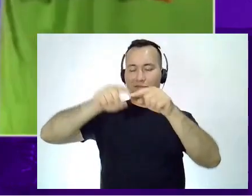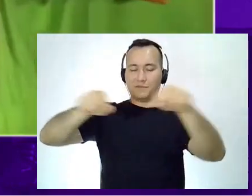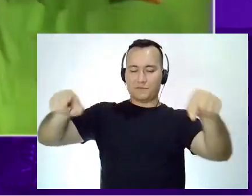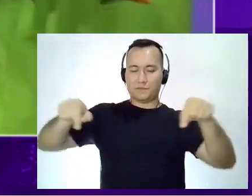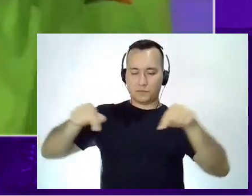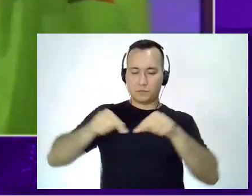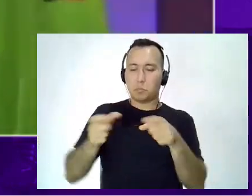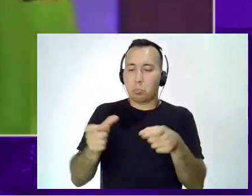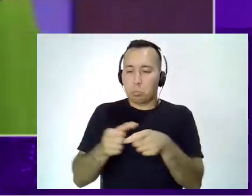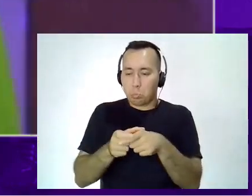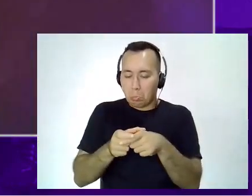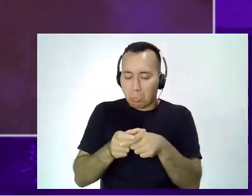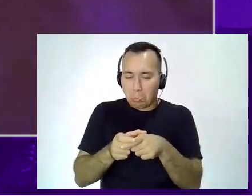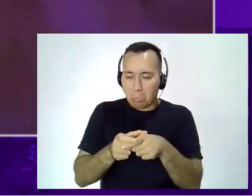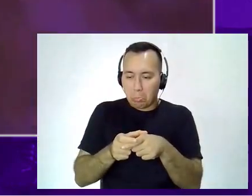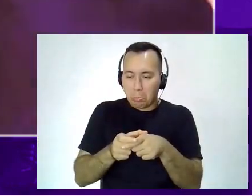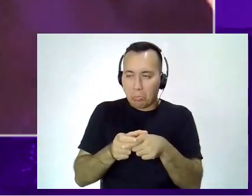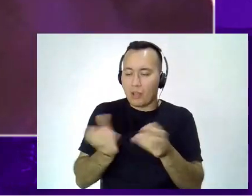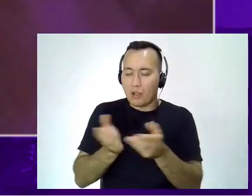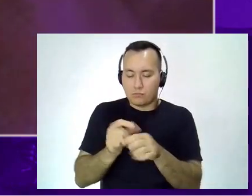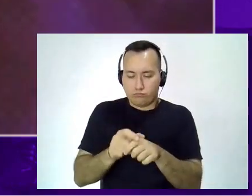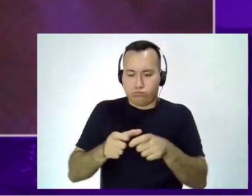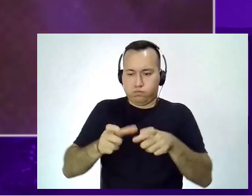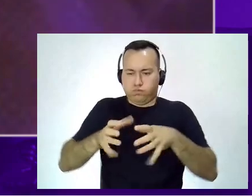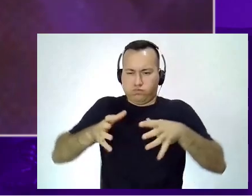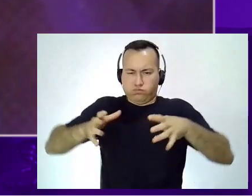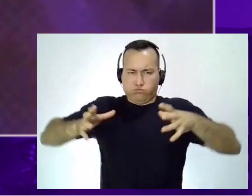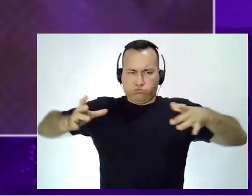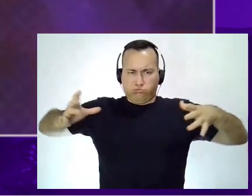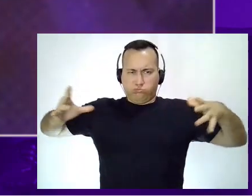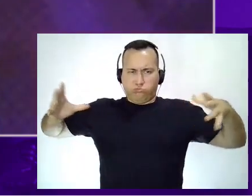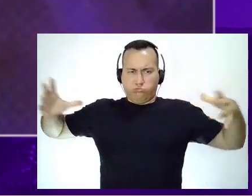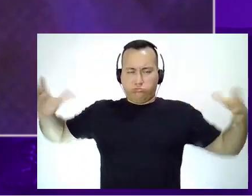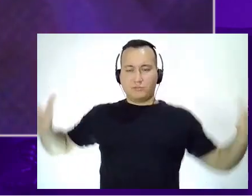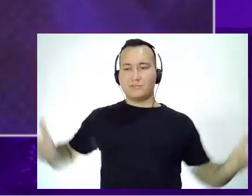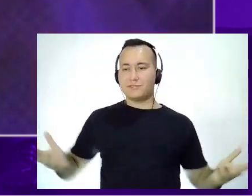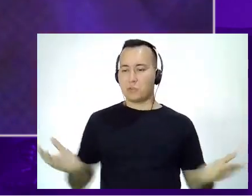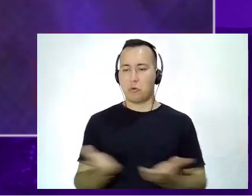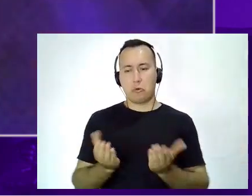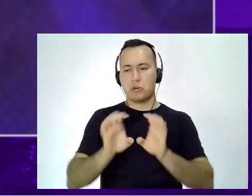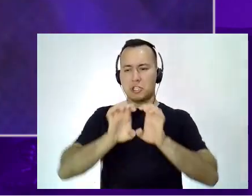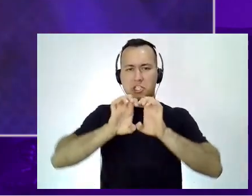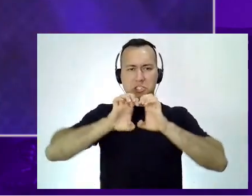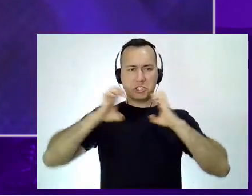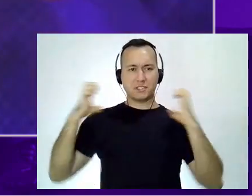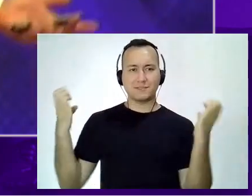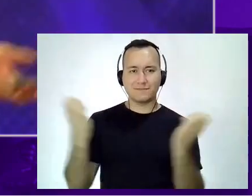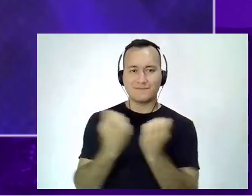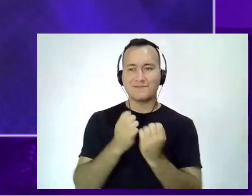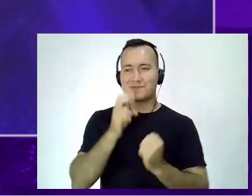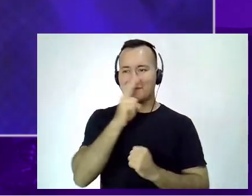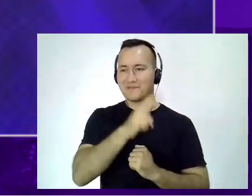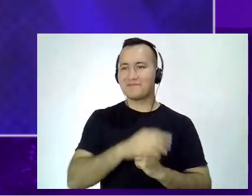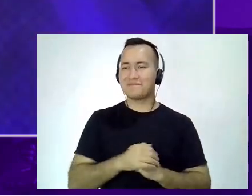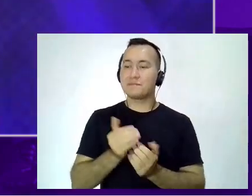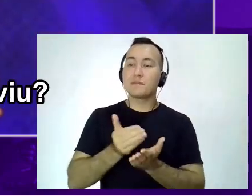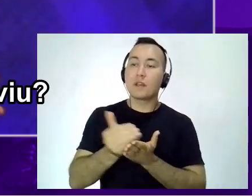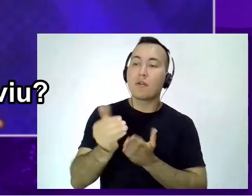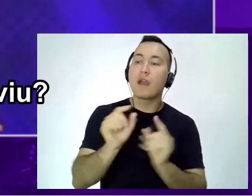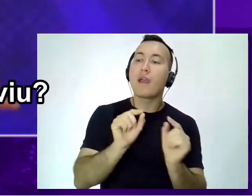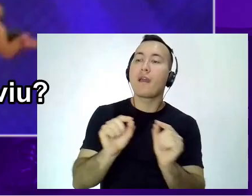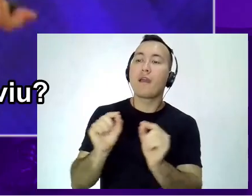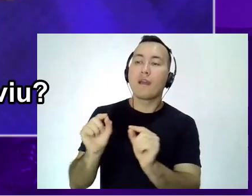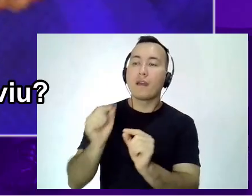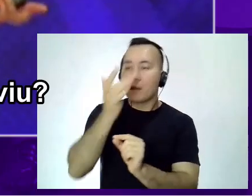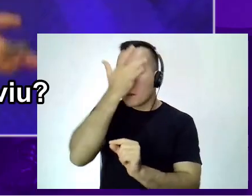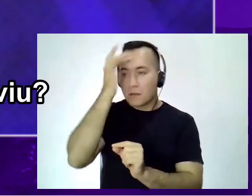monstro aqui, né? Essa potência começou com duas pessoas e o notebook.